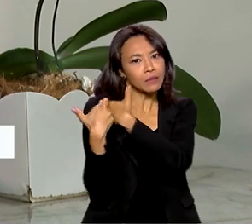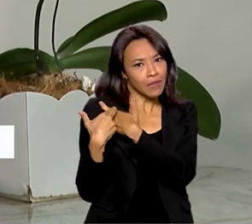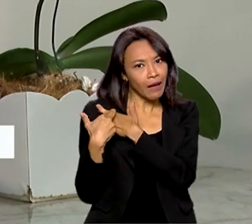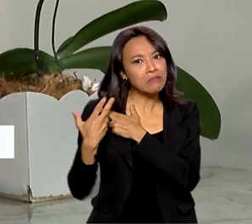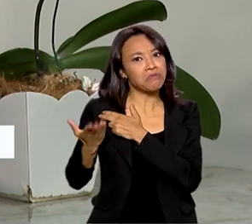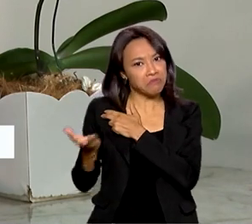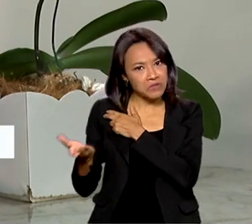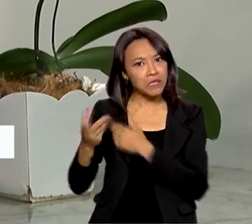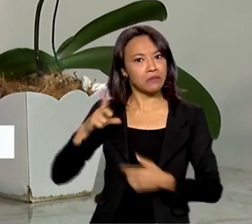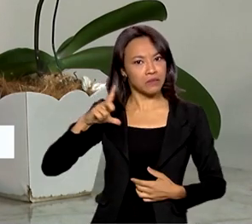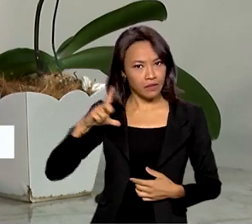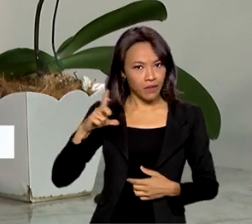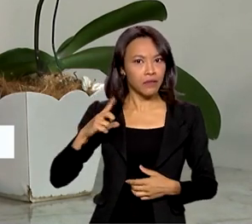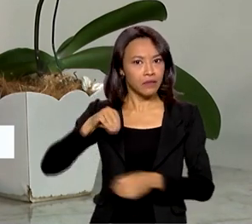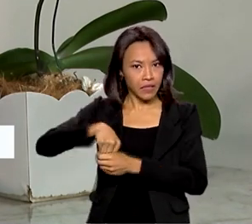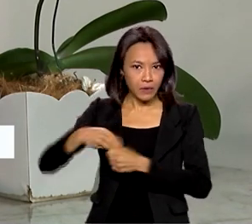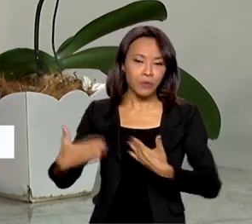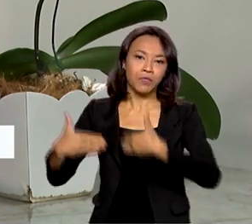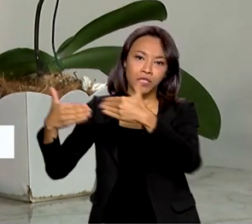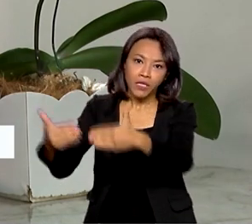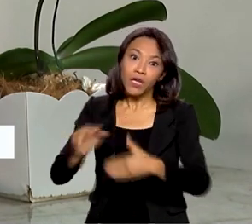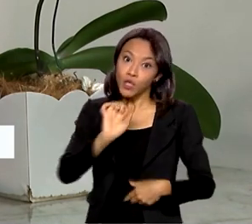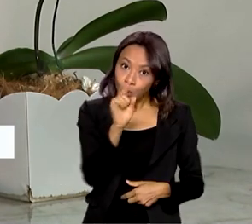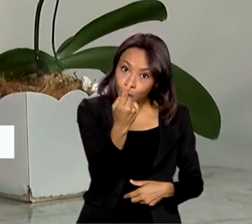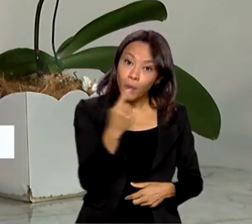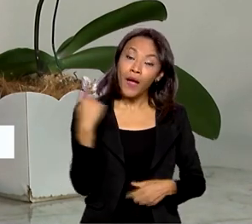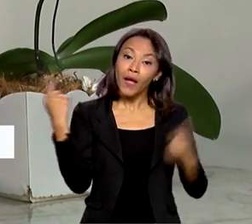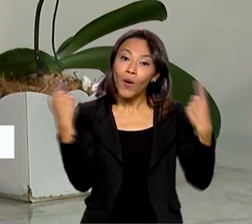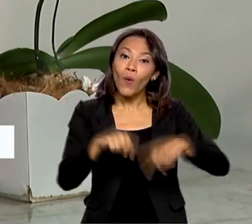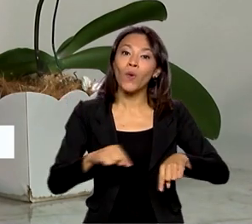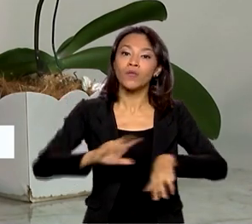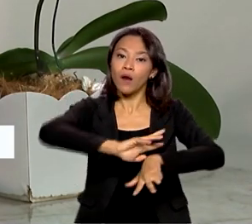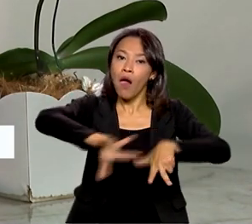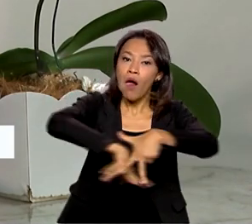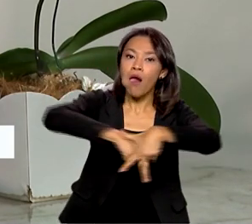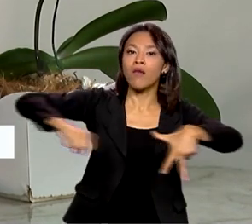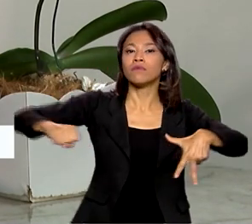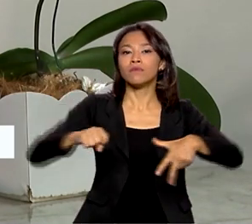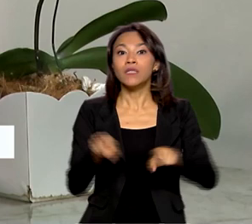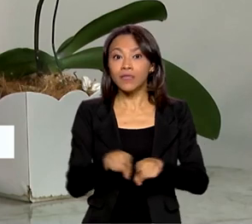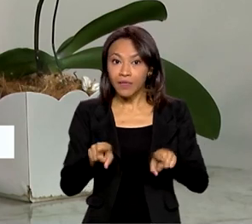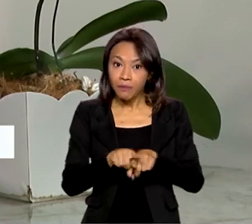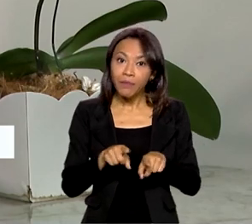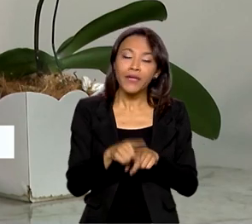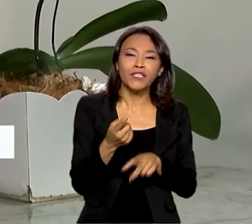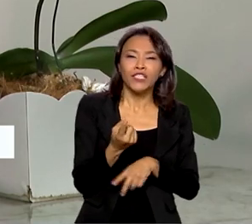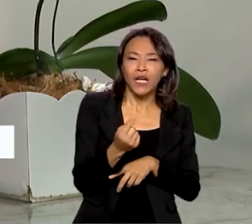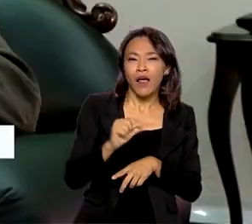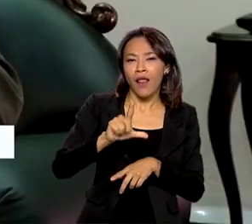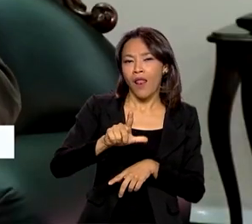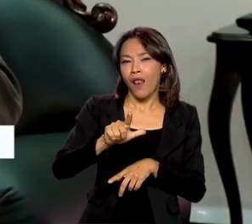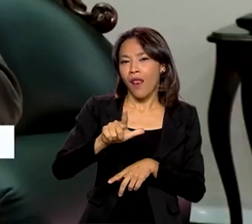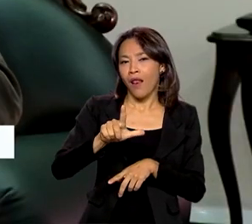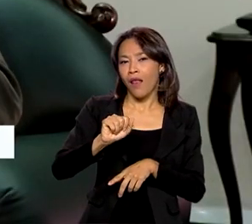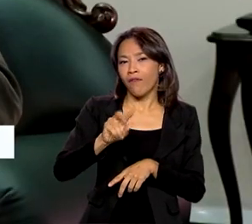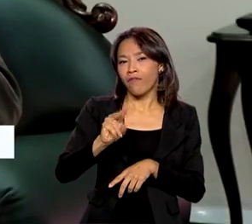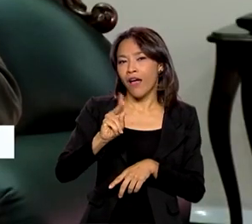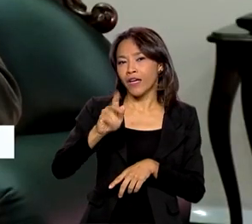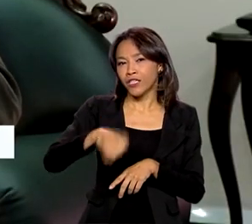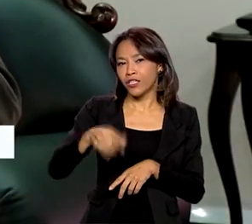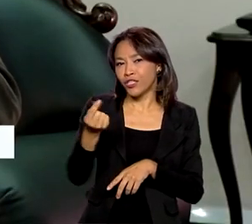e uma delas o combate à corrupção e à lavagem de dinheiro que ele foi explicasse um pouquinho sobre isso para gente é